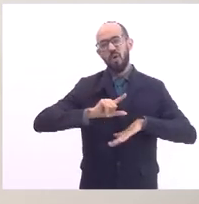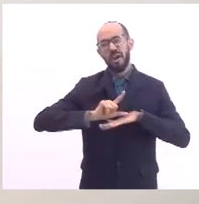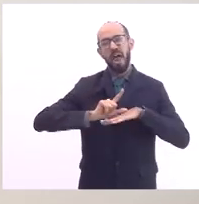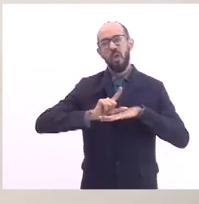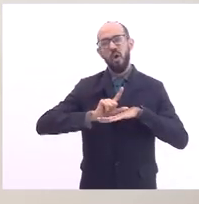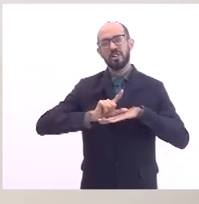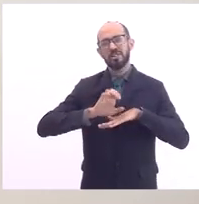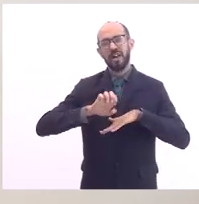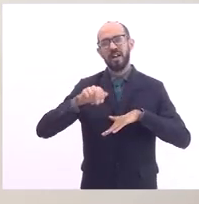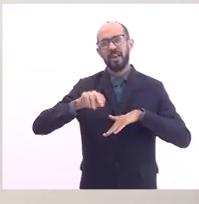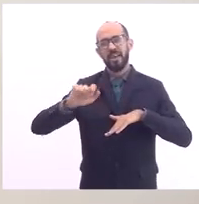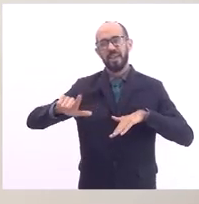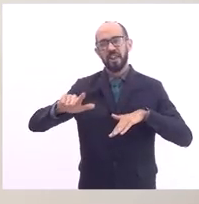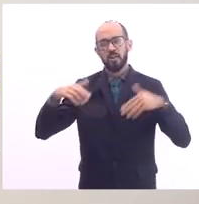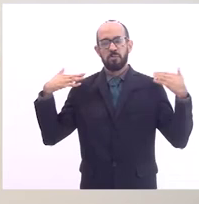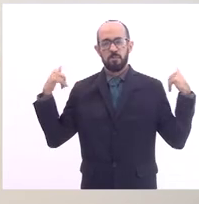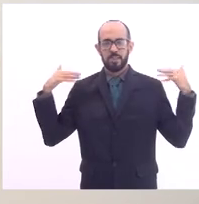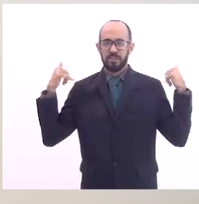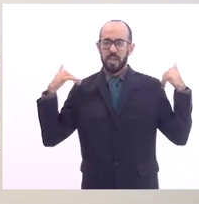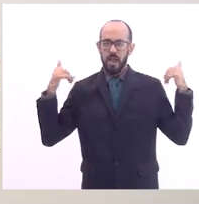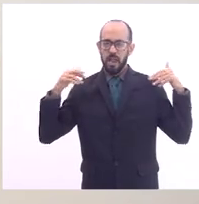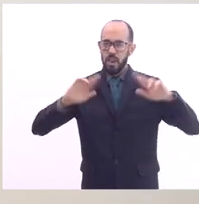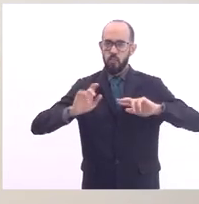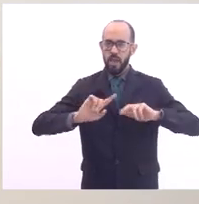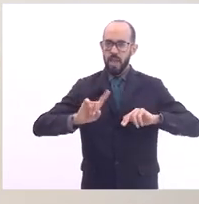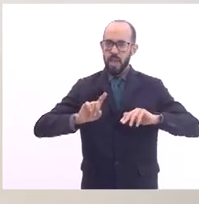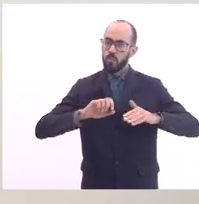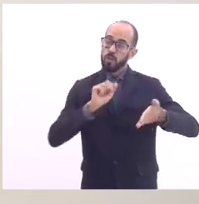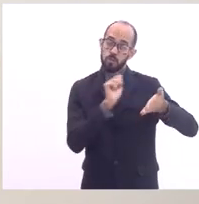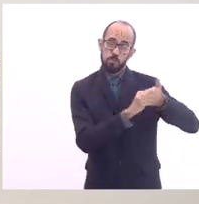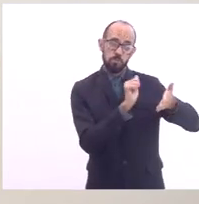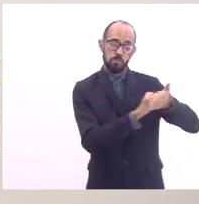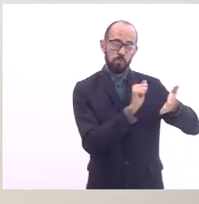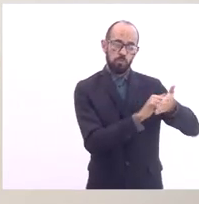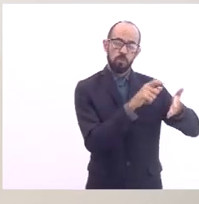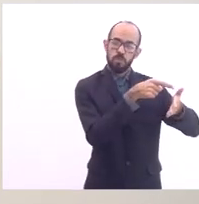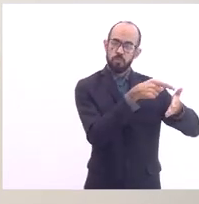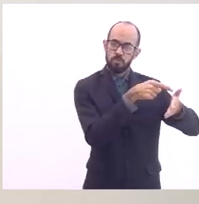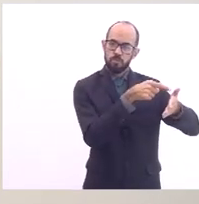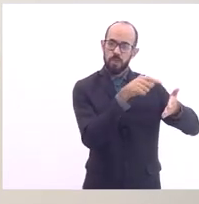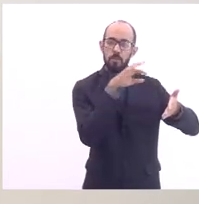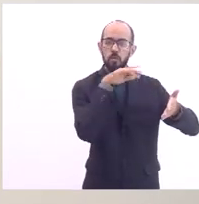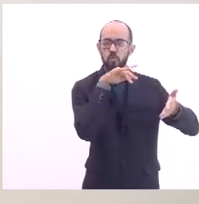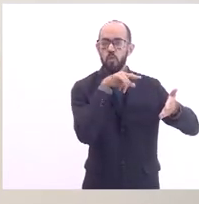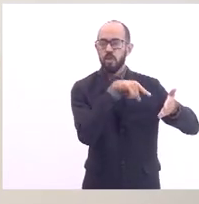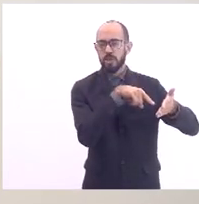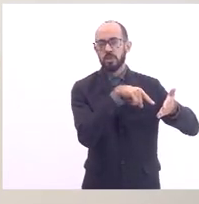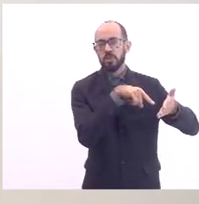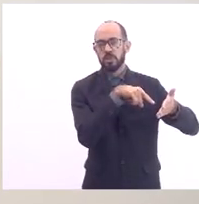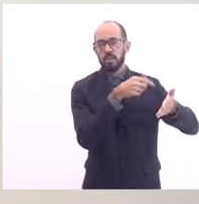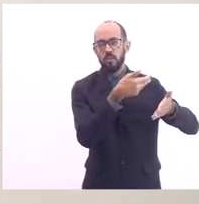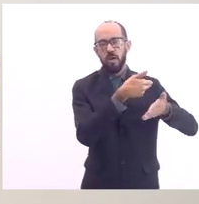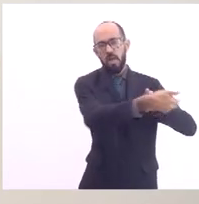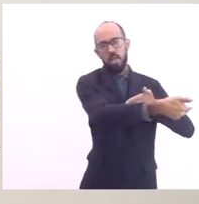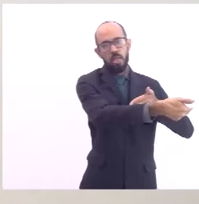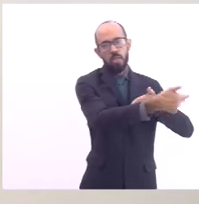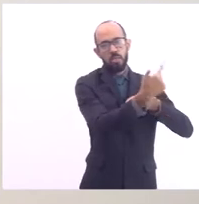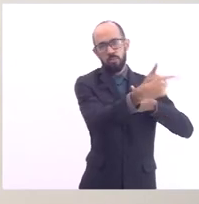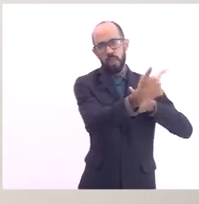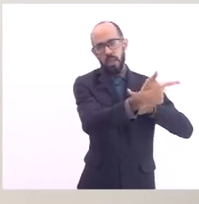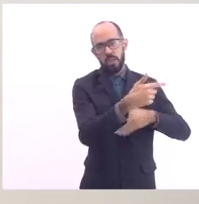passear. Então, quando bate a porta da Enel, infelizmente, o atendimento tem sido ruim. Então, veja só,